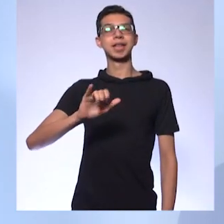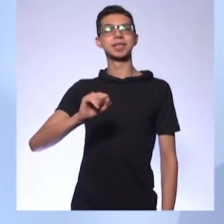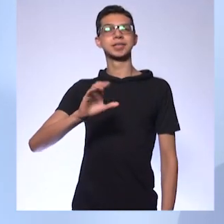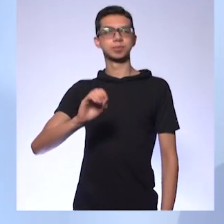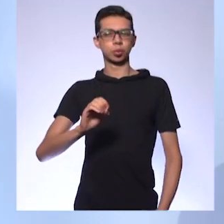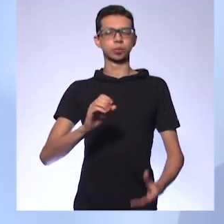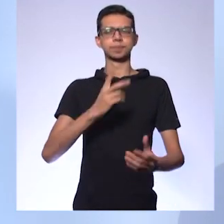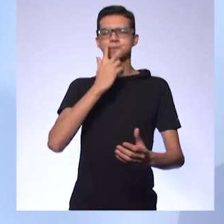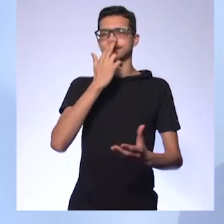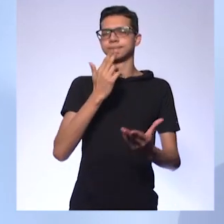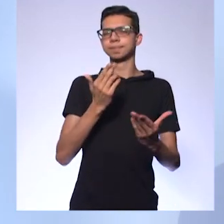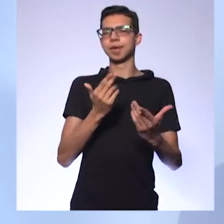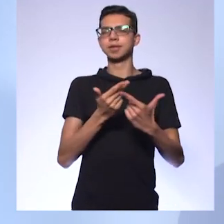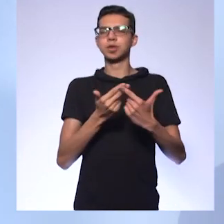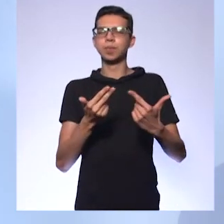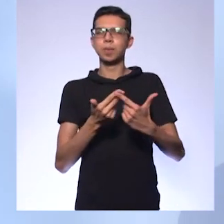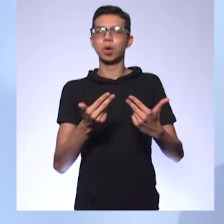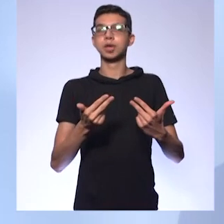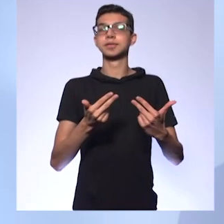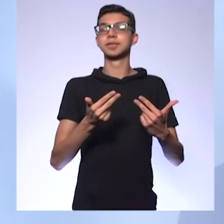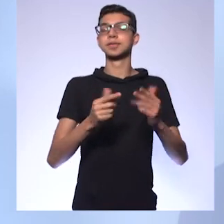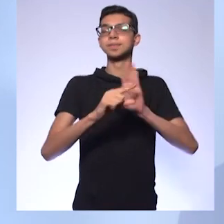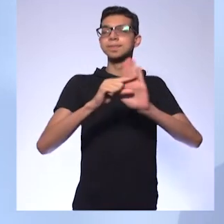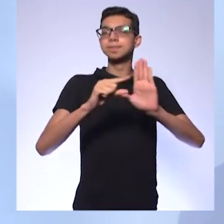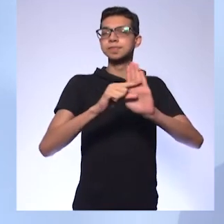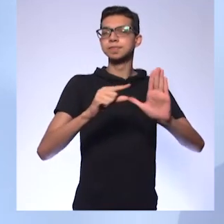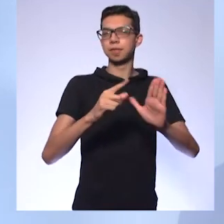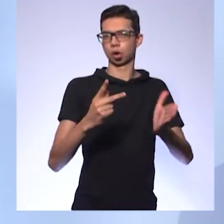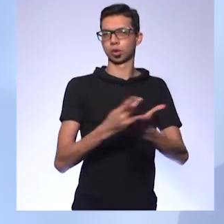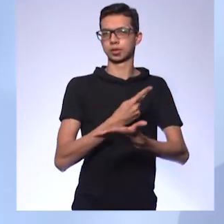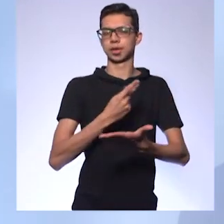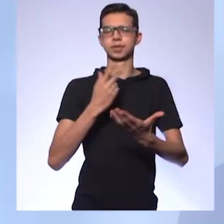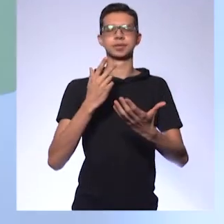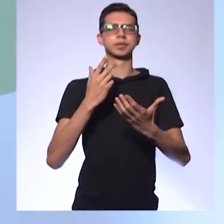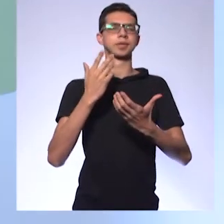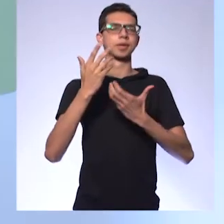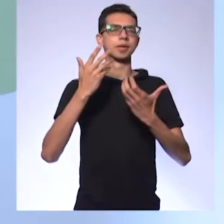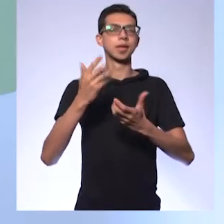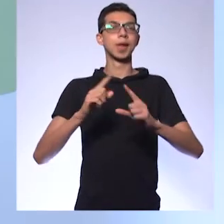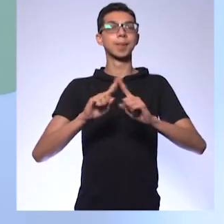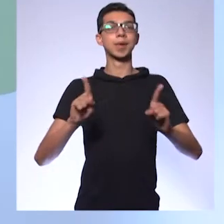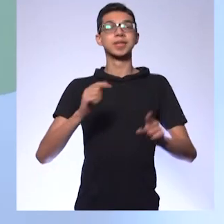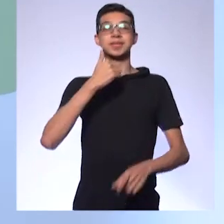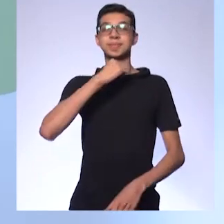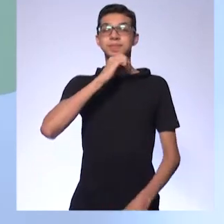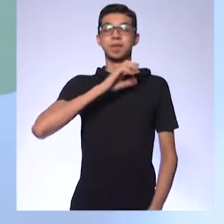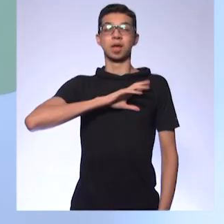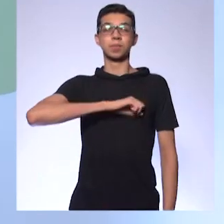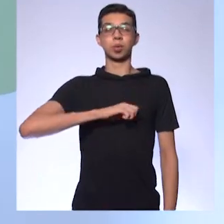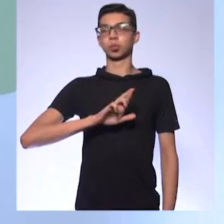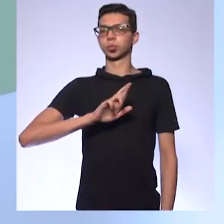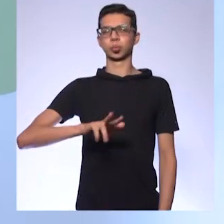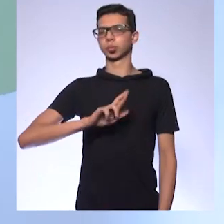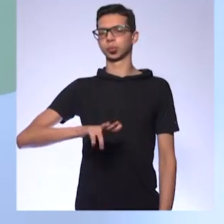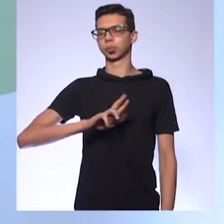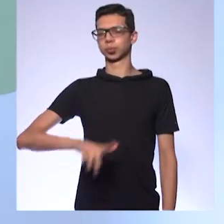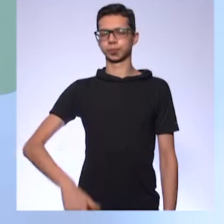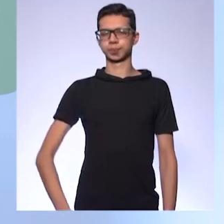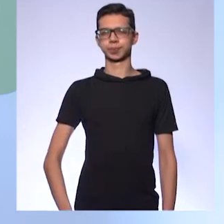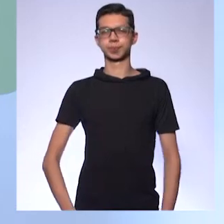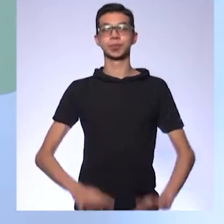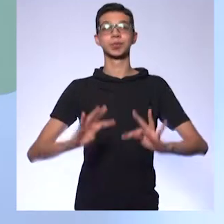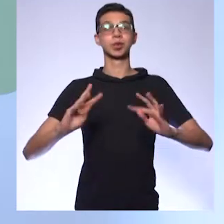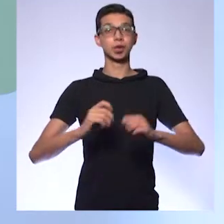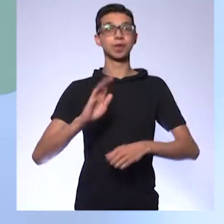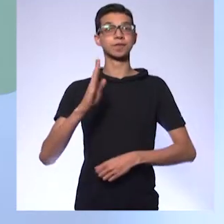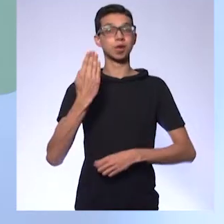Perfeito. Amor materno, não. É, né? Porque aí Não rola. pegadinha. Materno não rola, não vai acontecer. Agora estão colocando falso, mas agora o professor